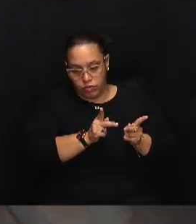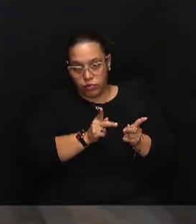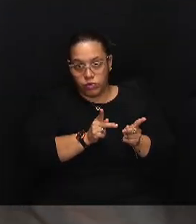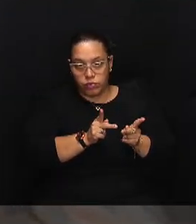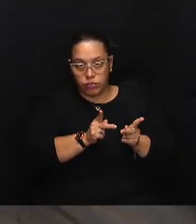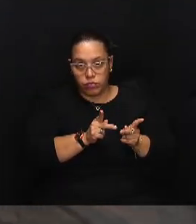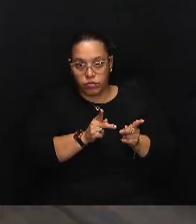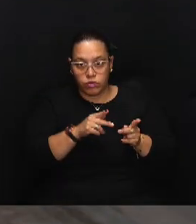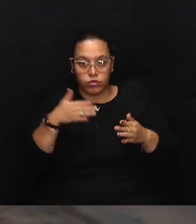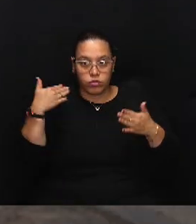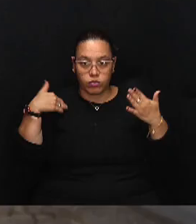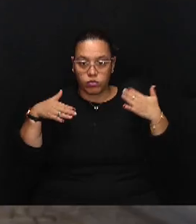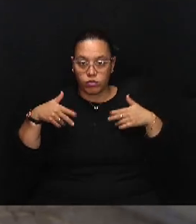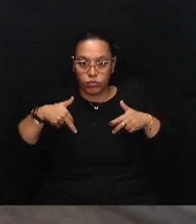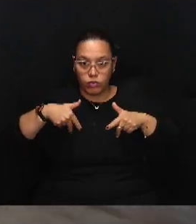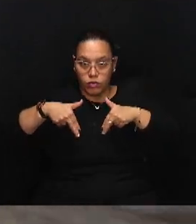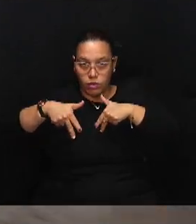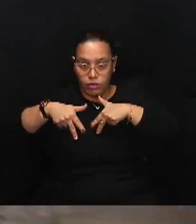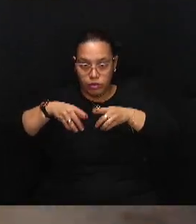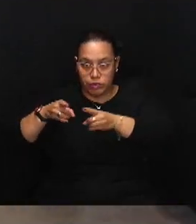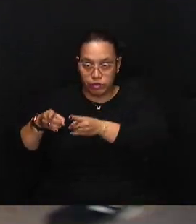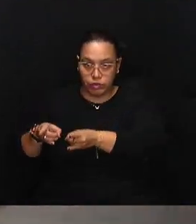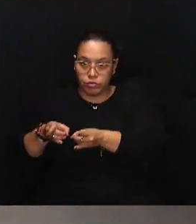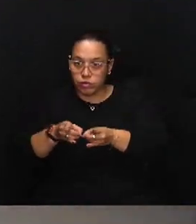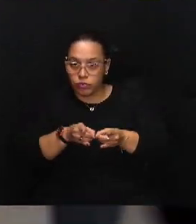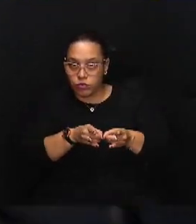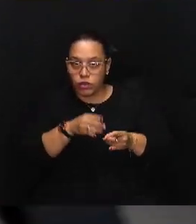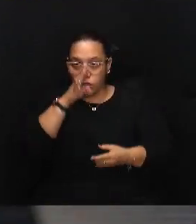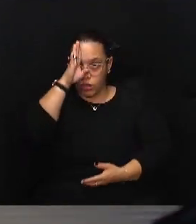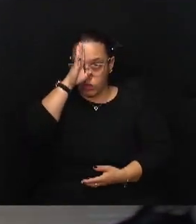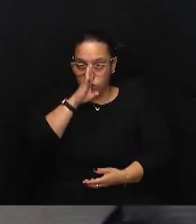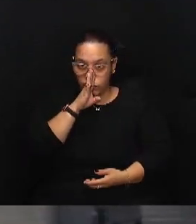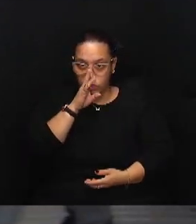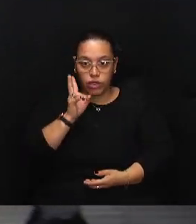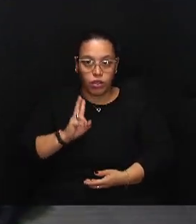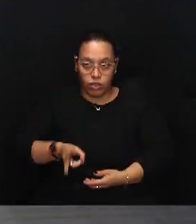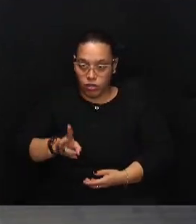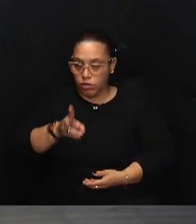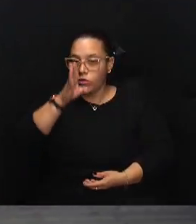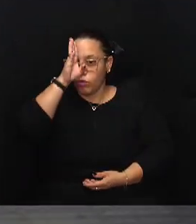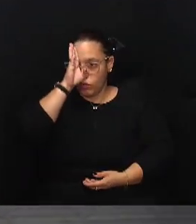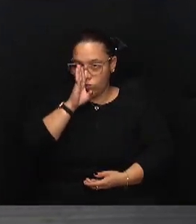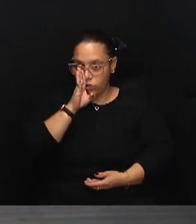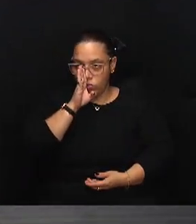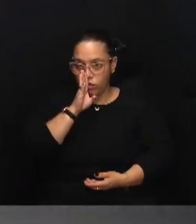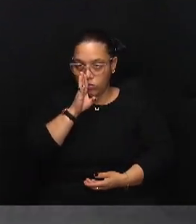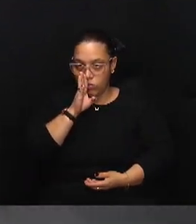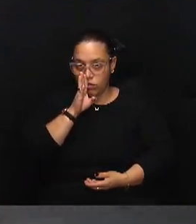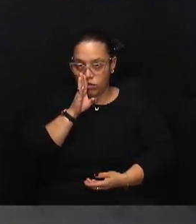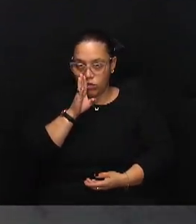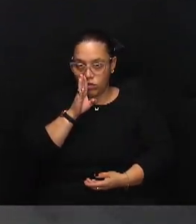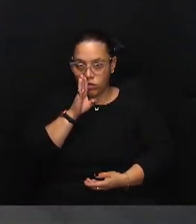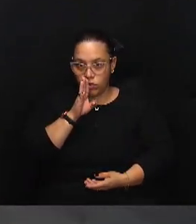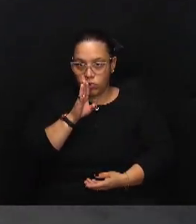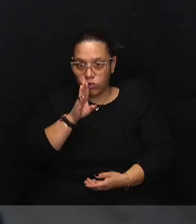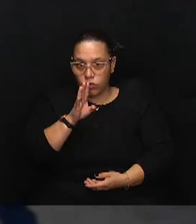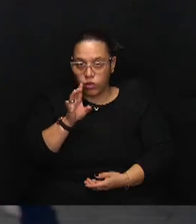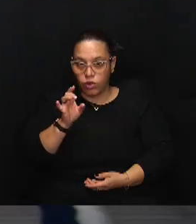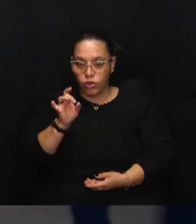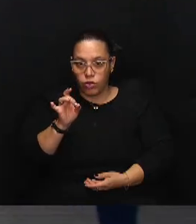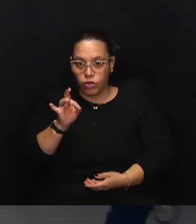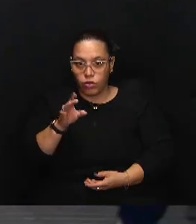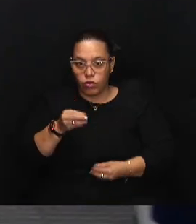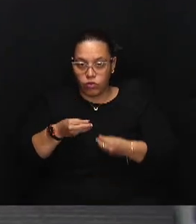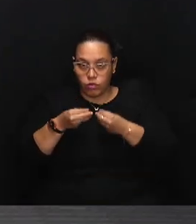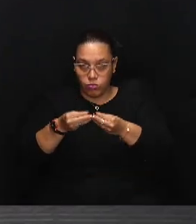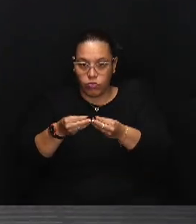o pessoal para caminhar pelo cemitério. É gratuito, sempre foi gratuito, continuará sendo. E é só doar 1 quilo de